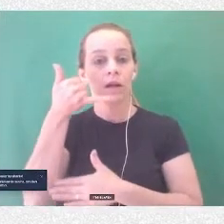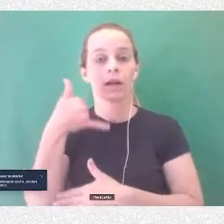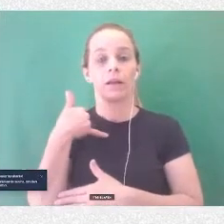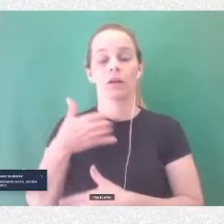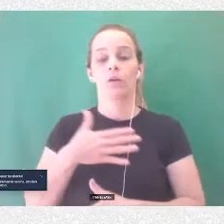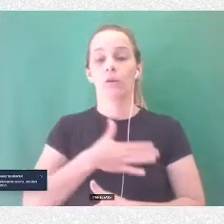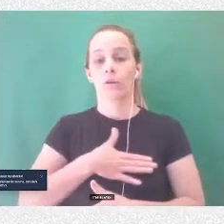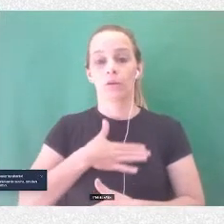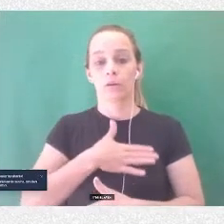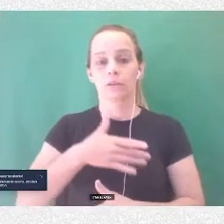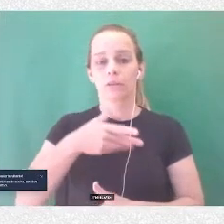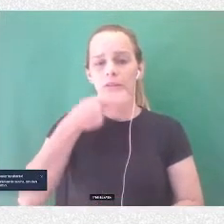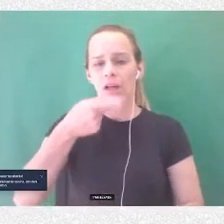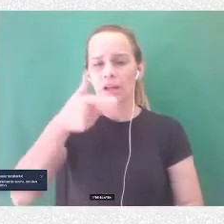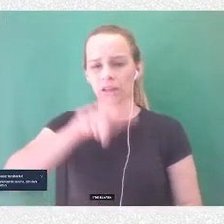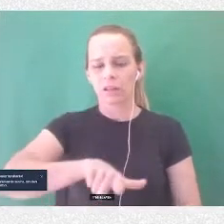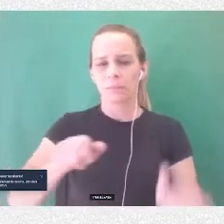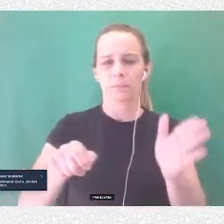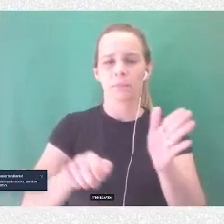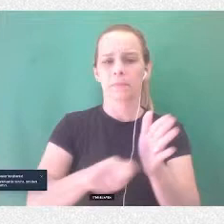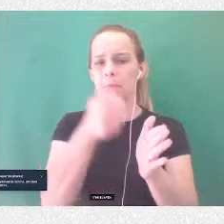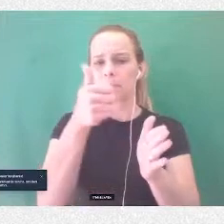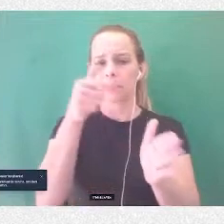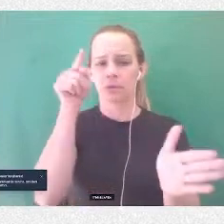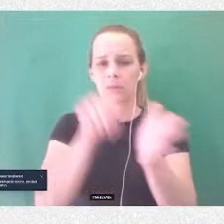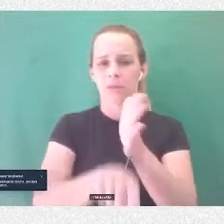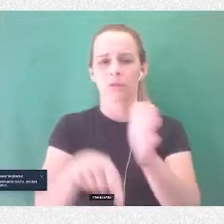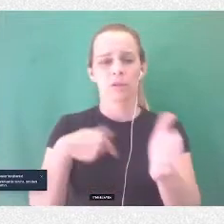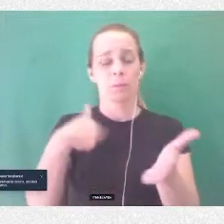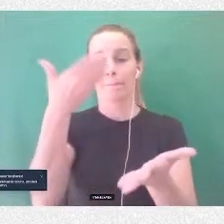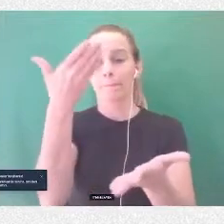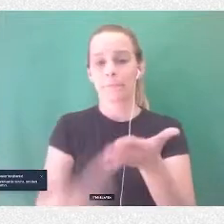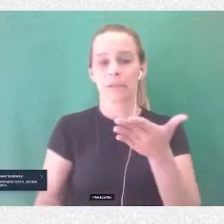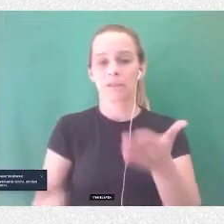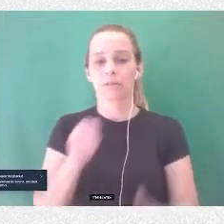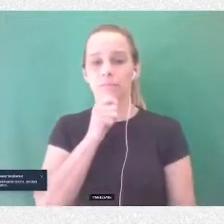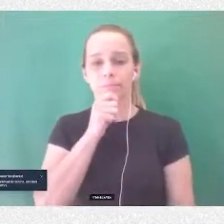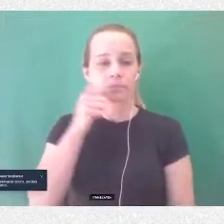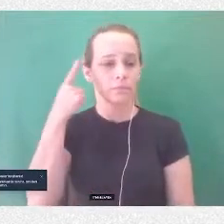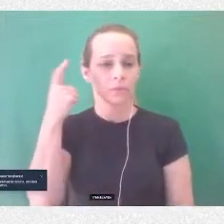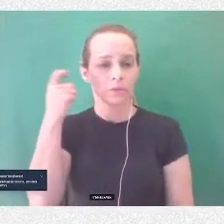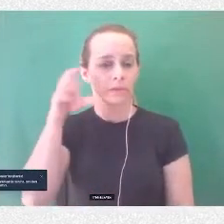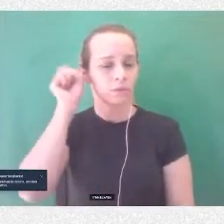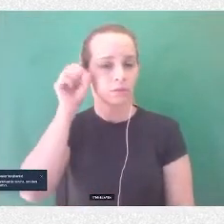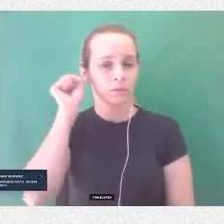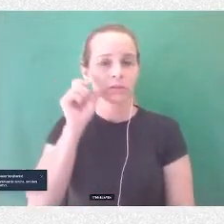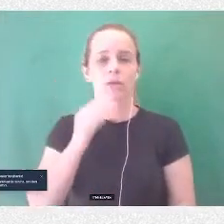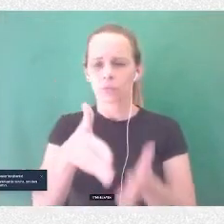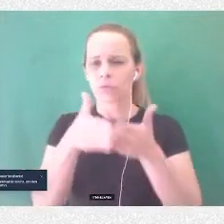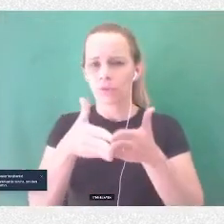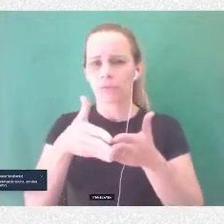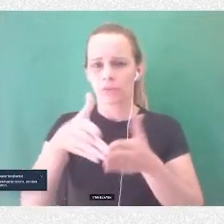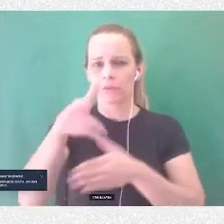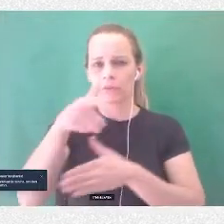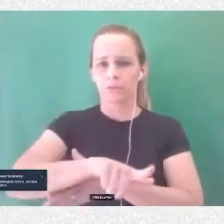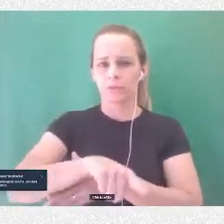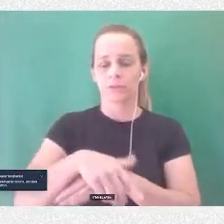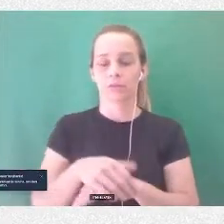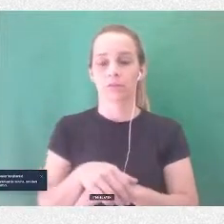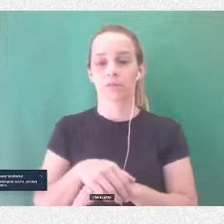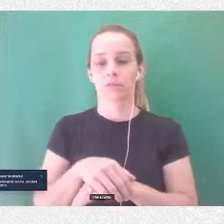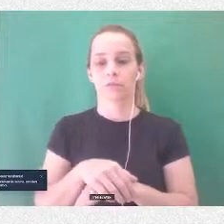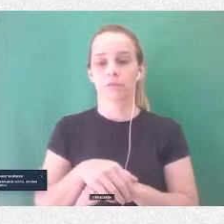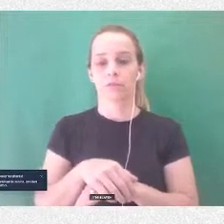fosse repetido o primeiro questionamento, porque eu perdi uma parte do áudio tentando entrar aqui pelo celular. Por favor, perfeito. Se for possível.